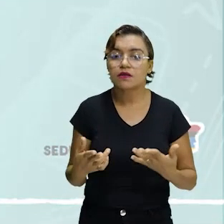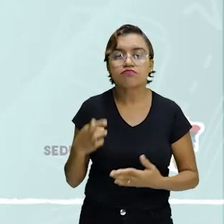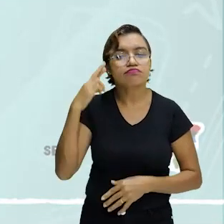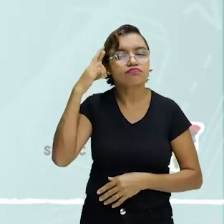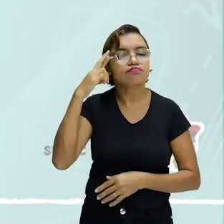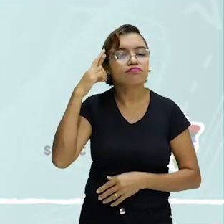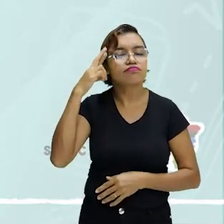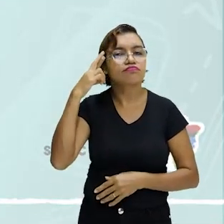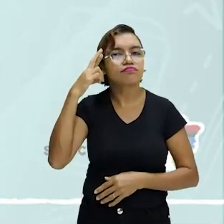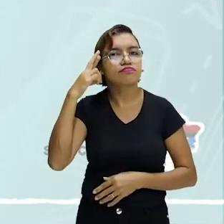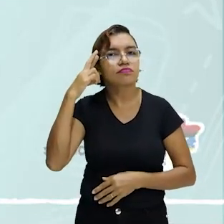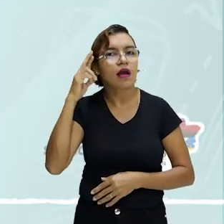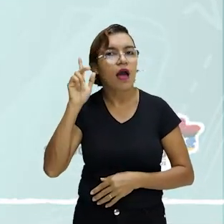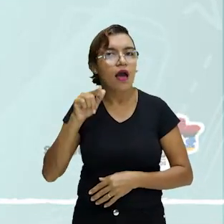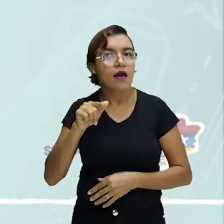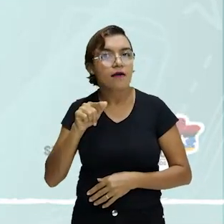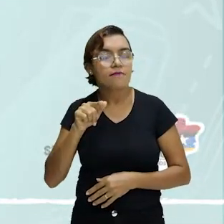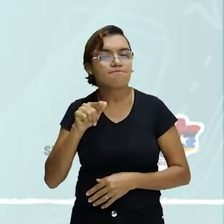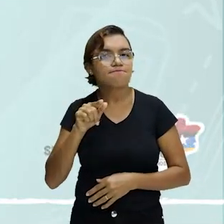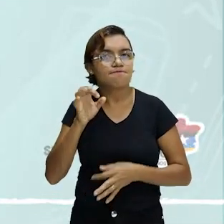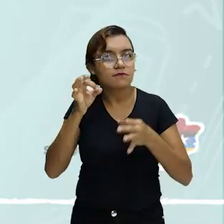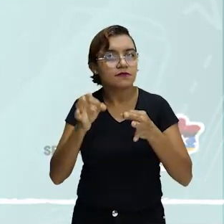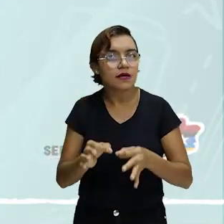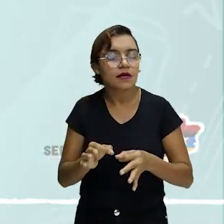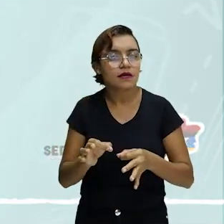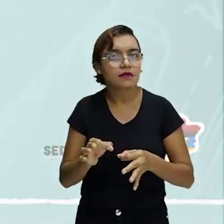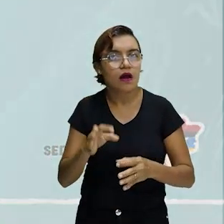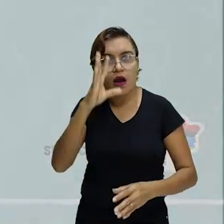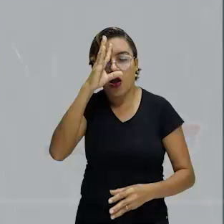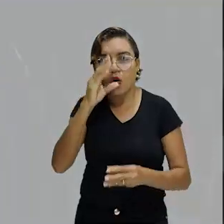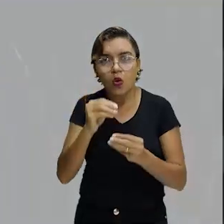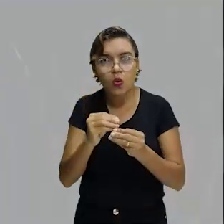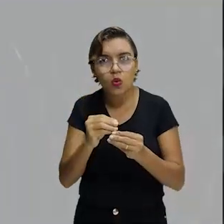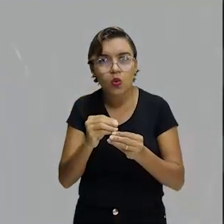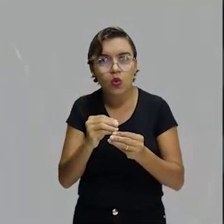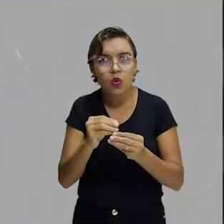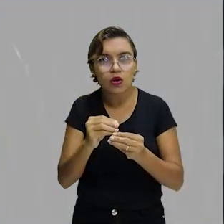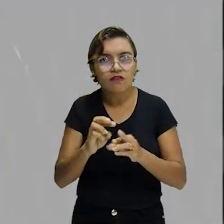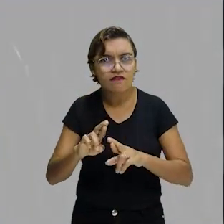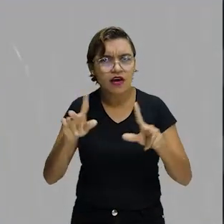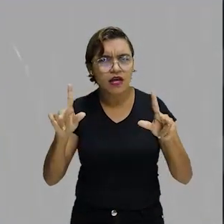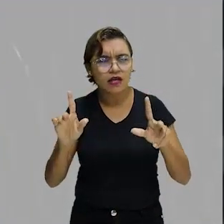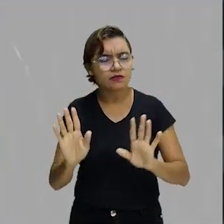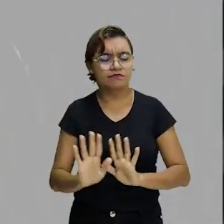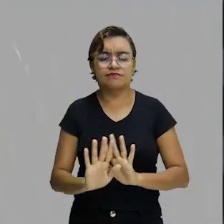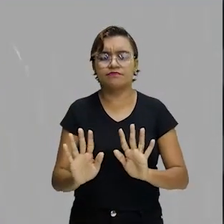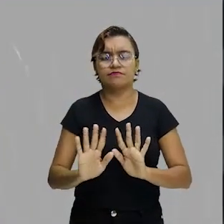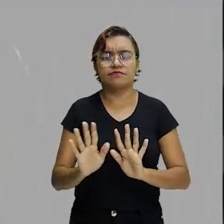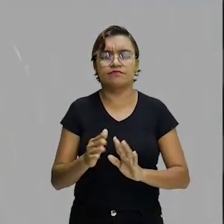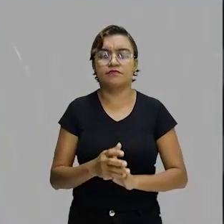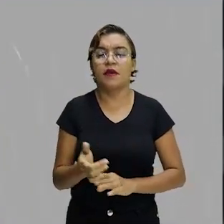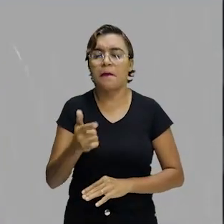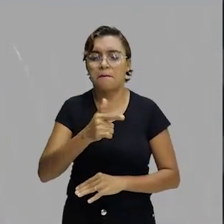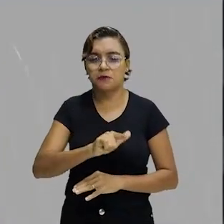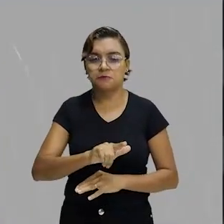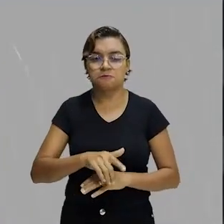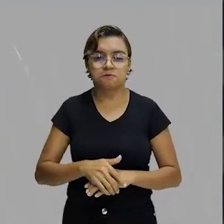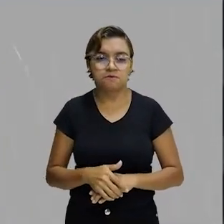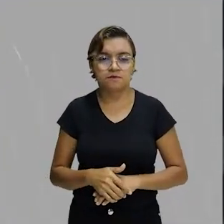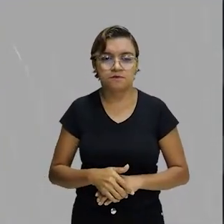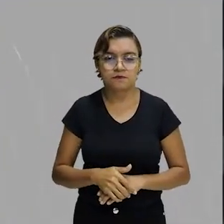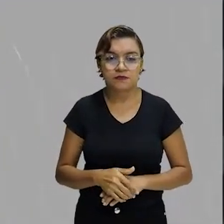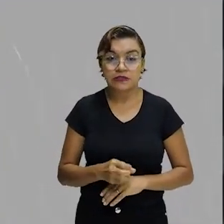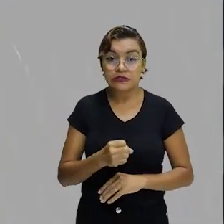sentenças afirmativas, a conclusão não pode ser negativa. Olha que coisa legal aqui, ó. Vou repetir. Se